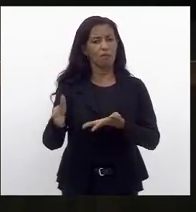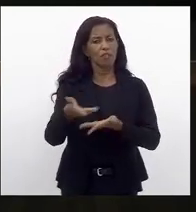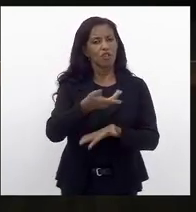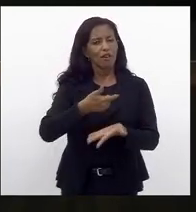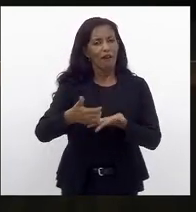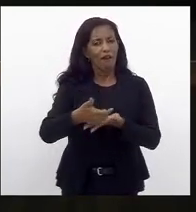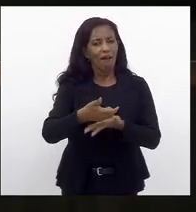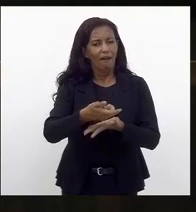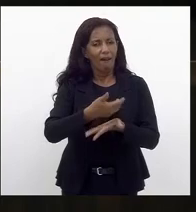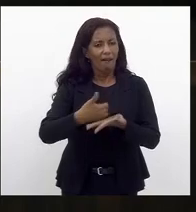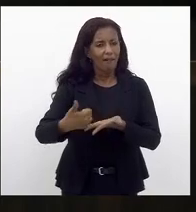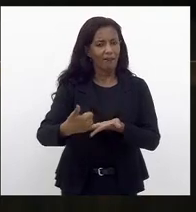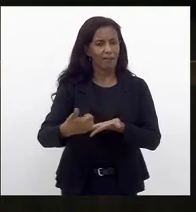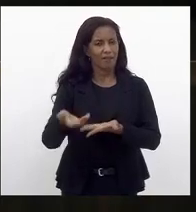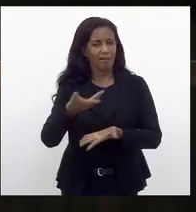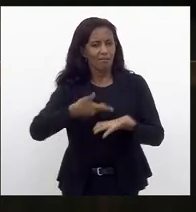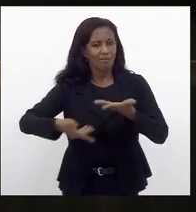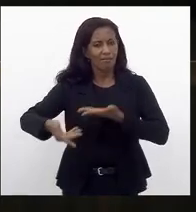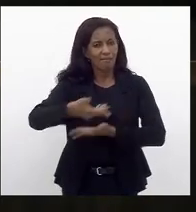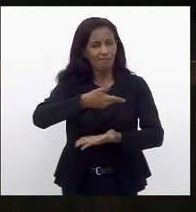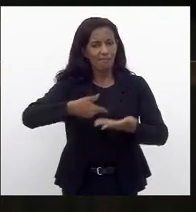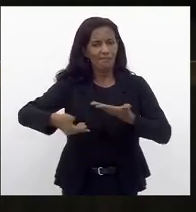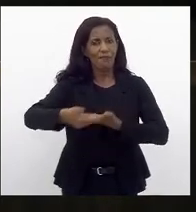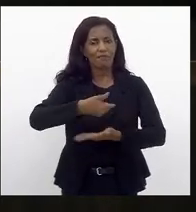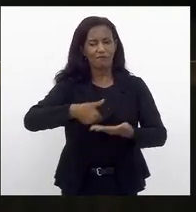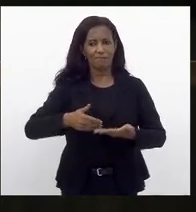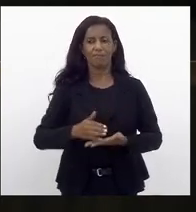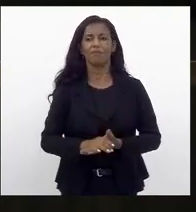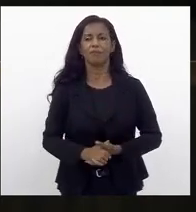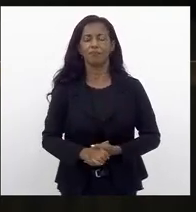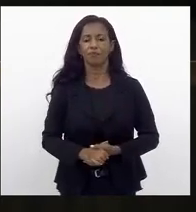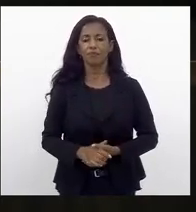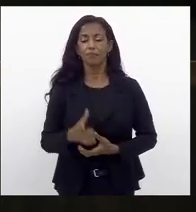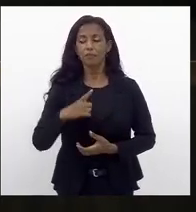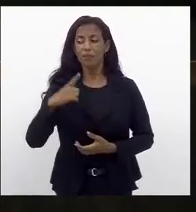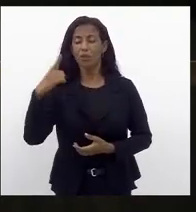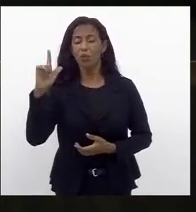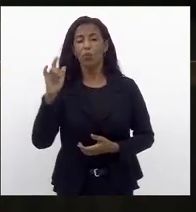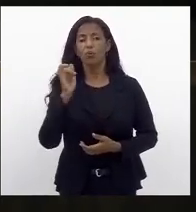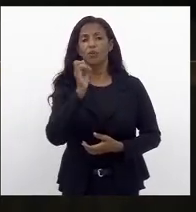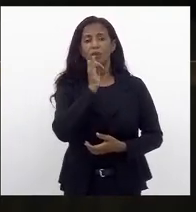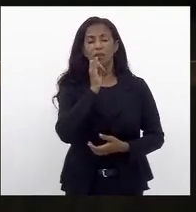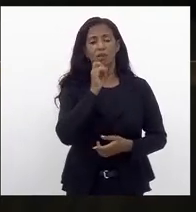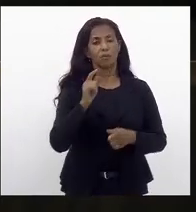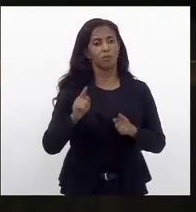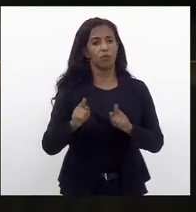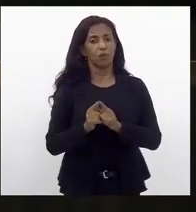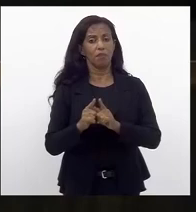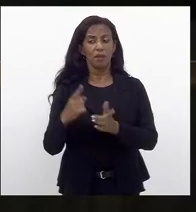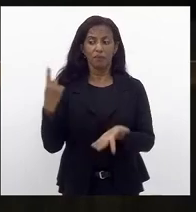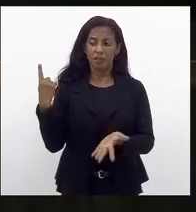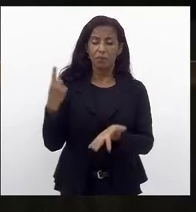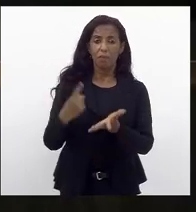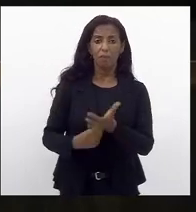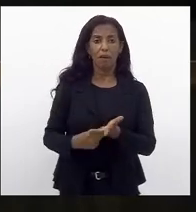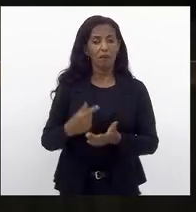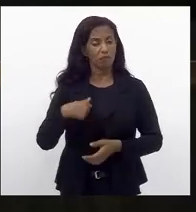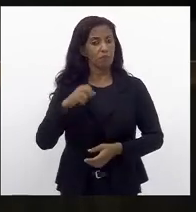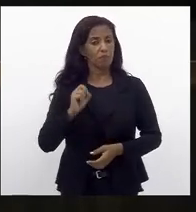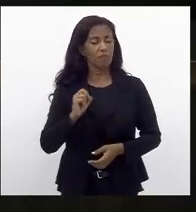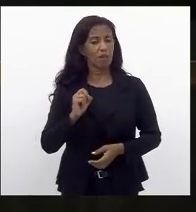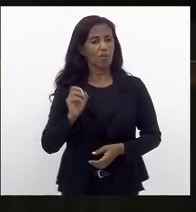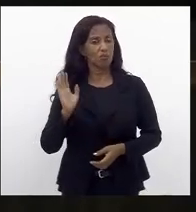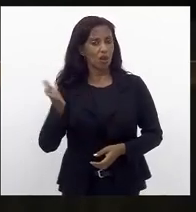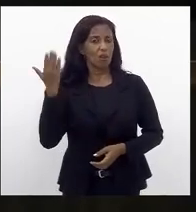redação e assim sucessivamente a roda de lá pra frente tem outros exemplos fazer um pacto eu fui